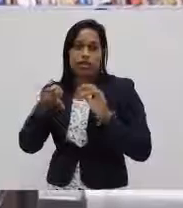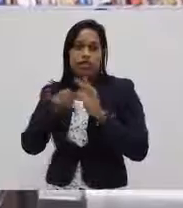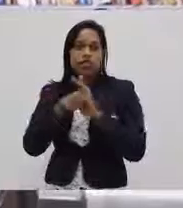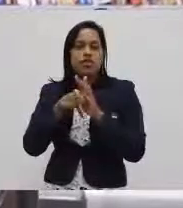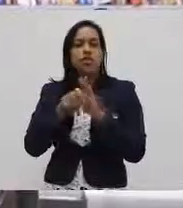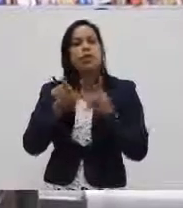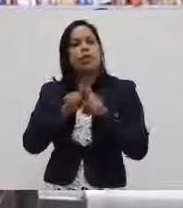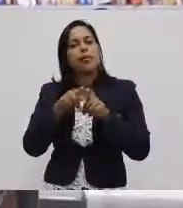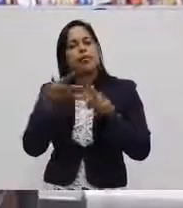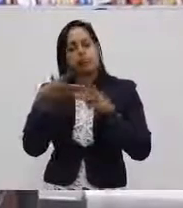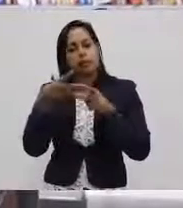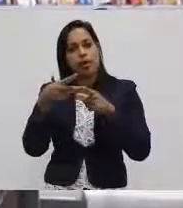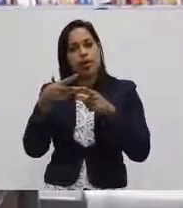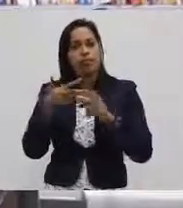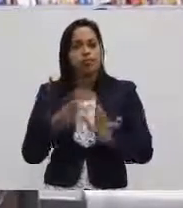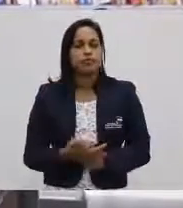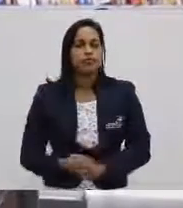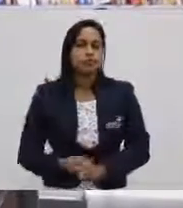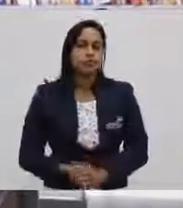por encomenda.